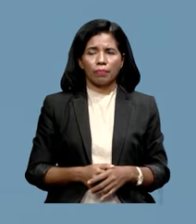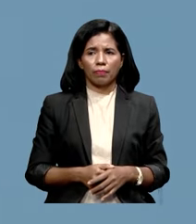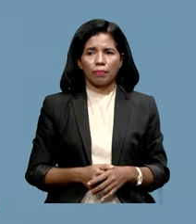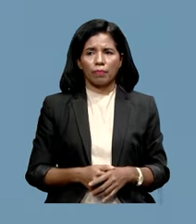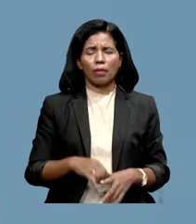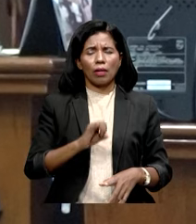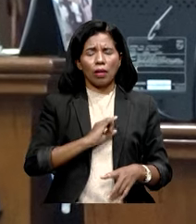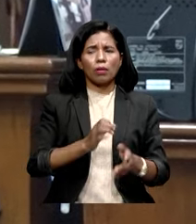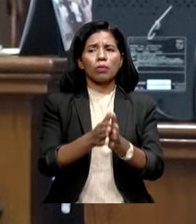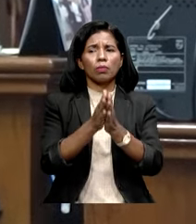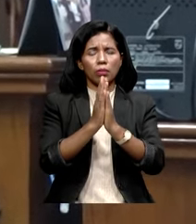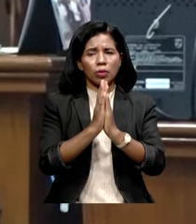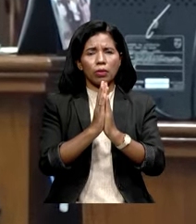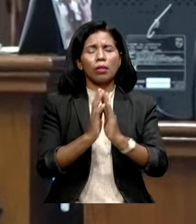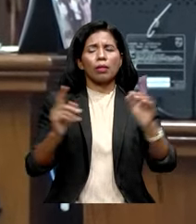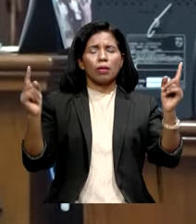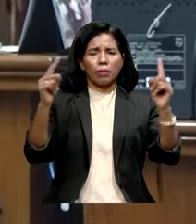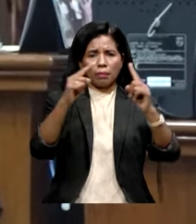hau hus autorisasaun ba